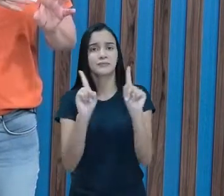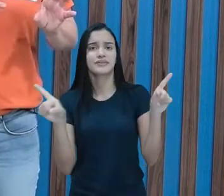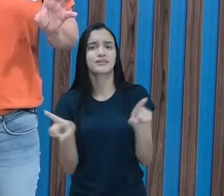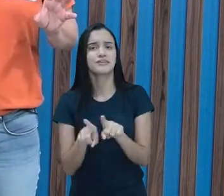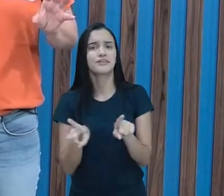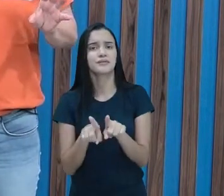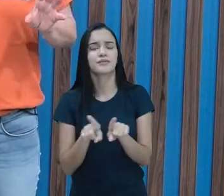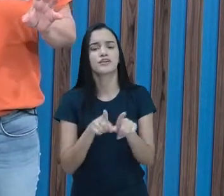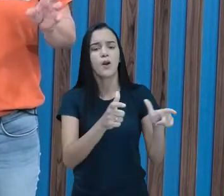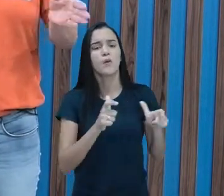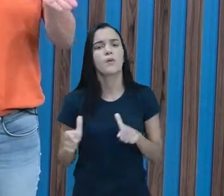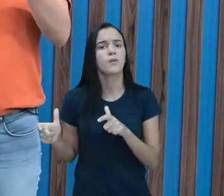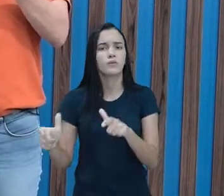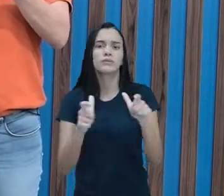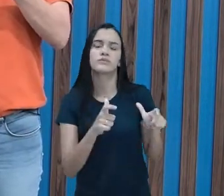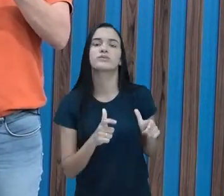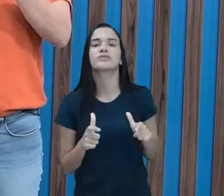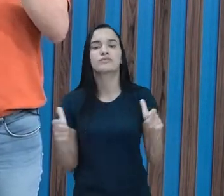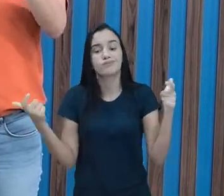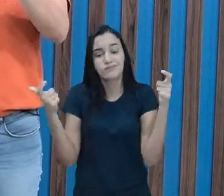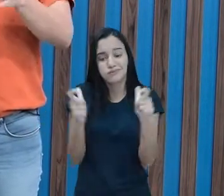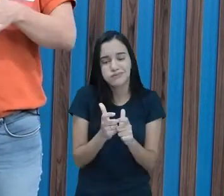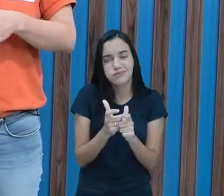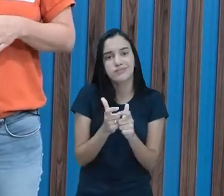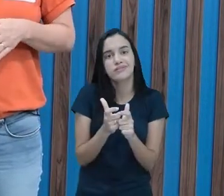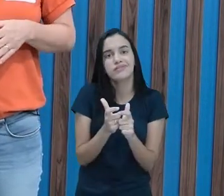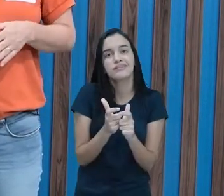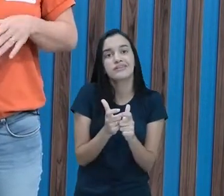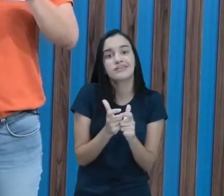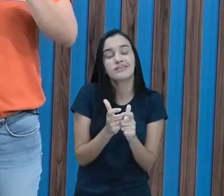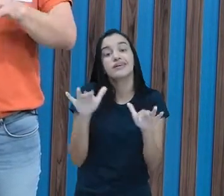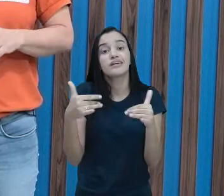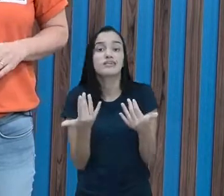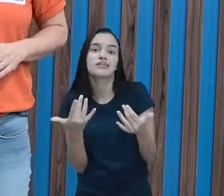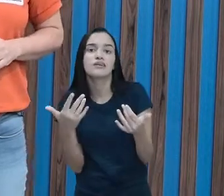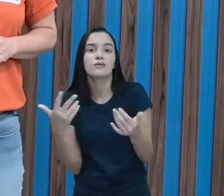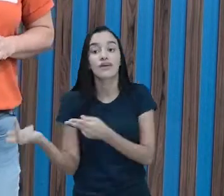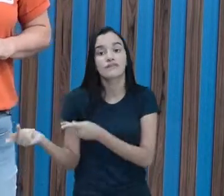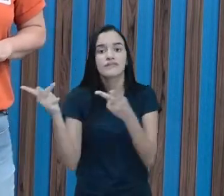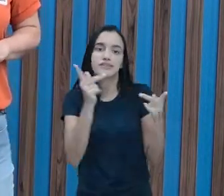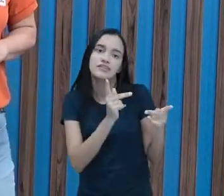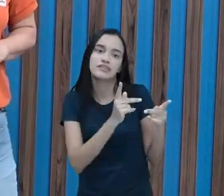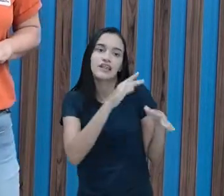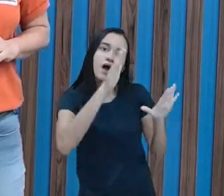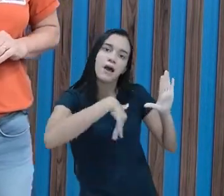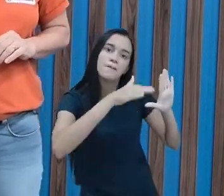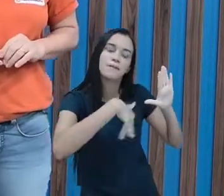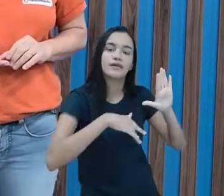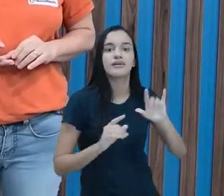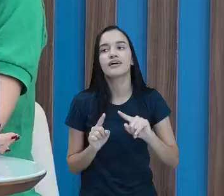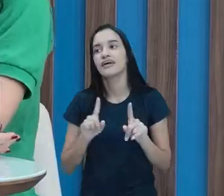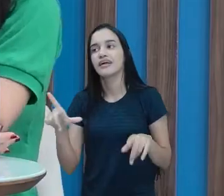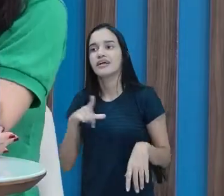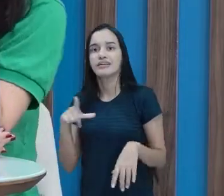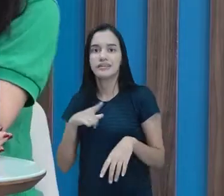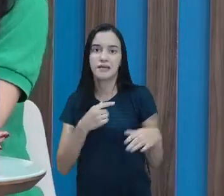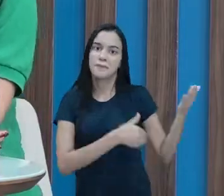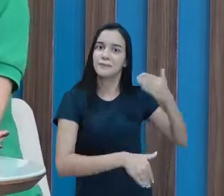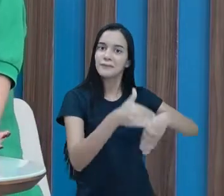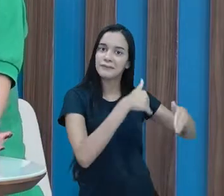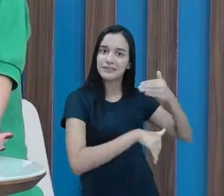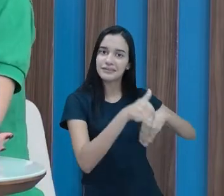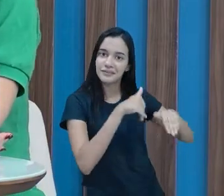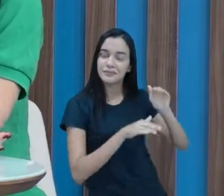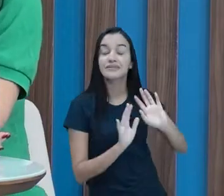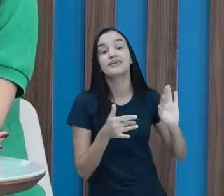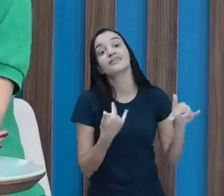em outros lugares do nosso estado, diminuiu muito. Quem visita a Praia de Boa Viagem percebe isso. Tem participação, né, professora Cátia? Temos sim.